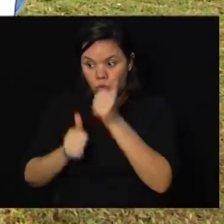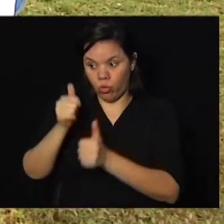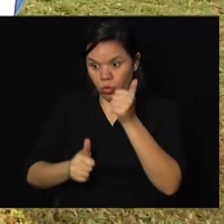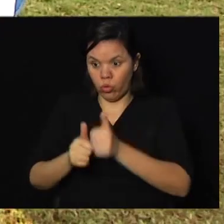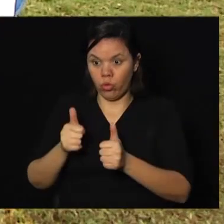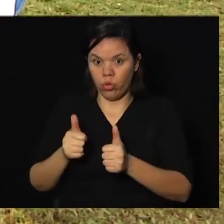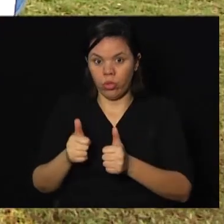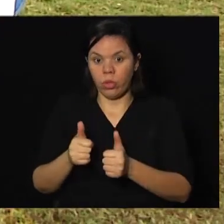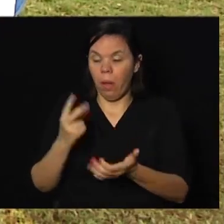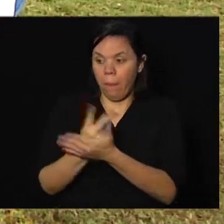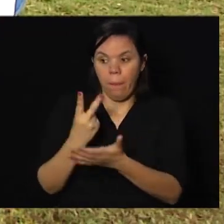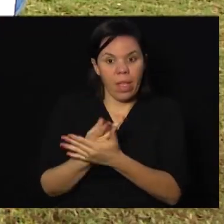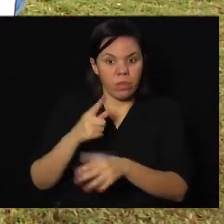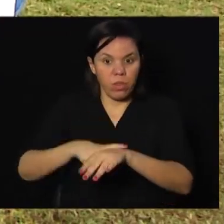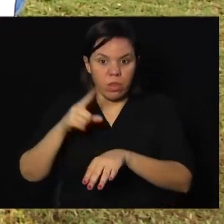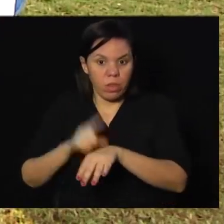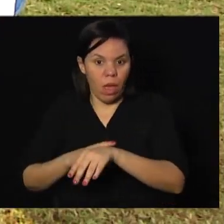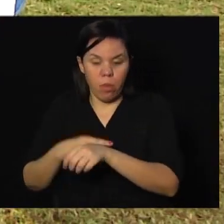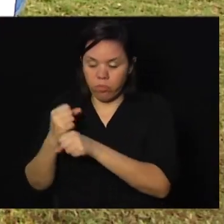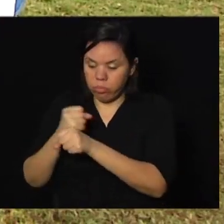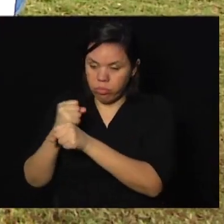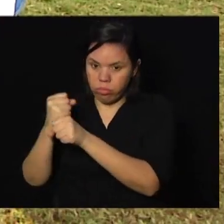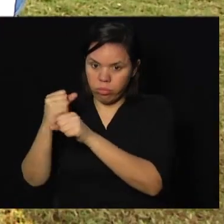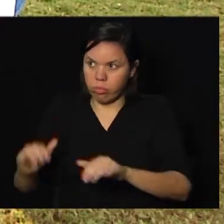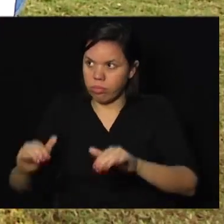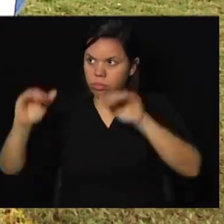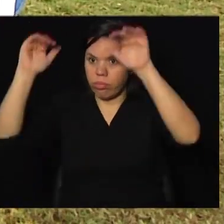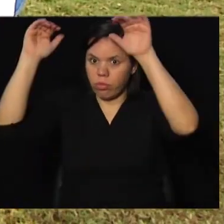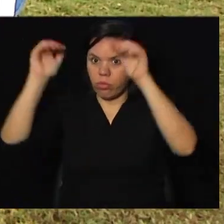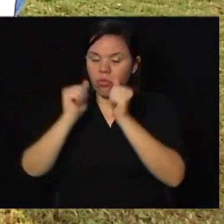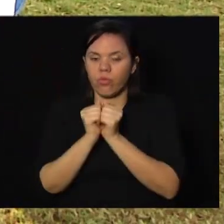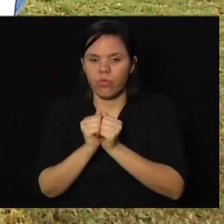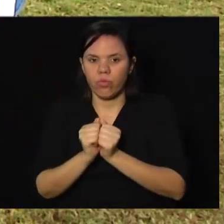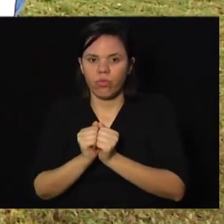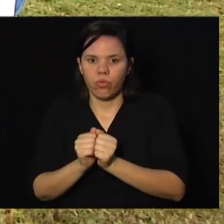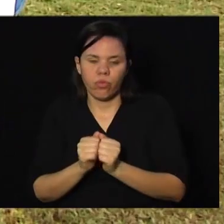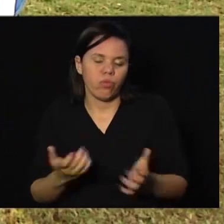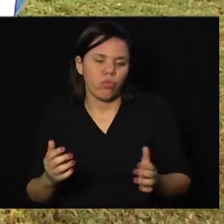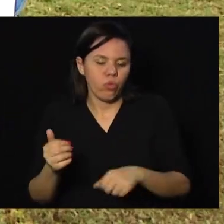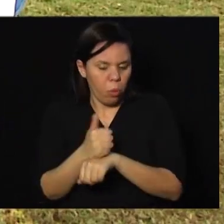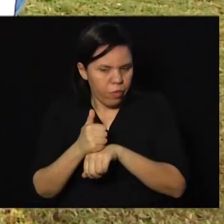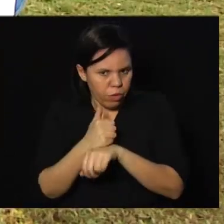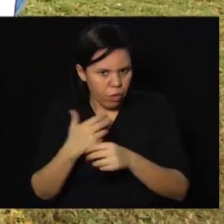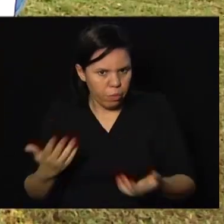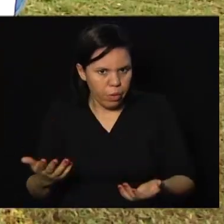chegamos mais ou menos na mesma época na Ponte Preta. Então nós crescemos juntos, né? Tinham essa facilidade